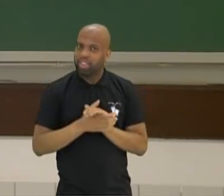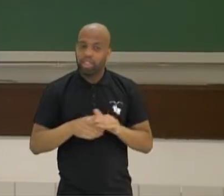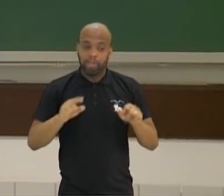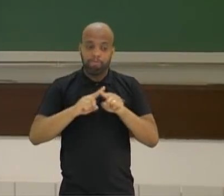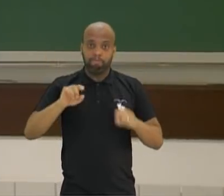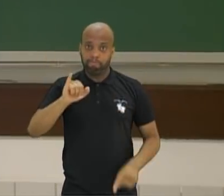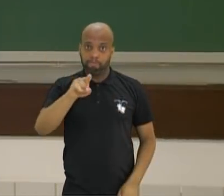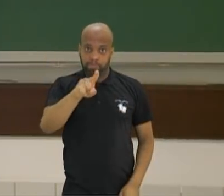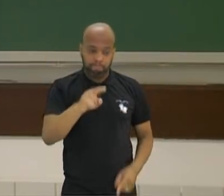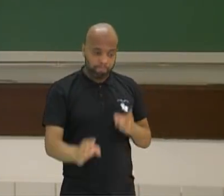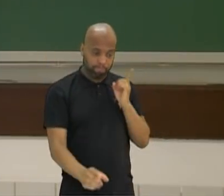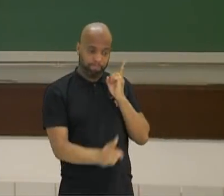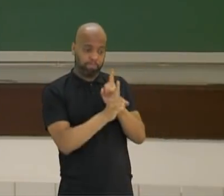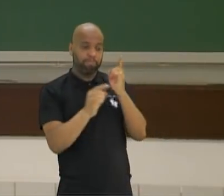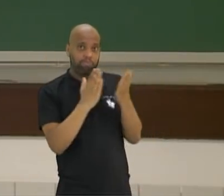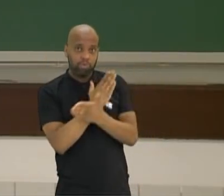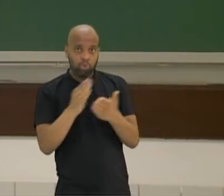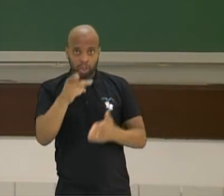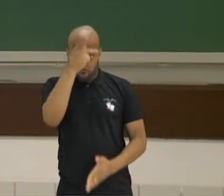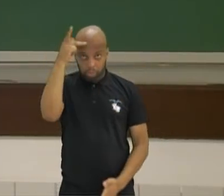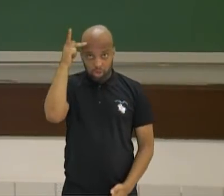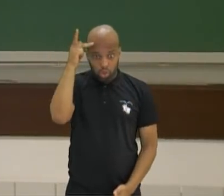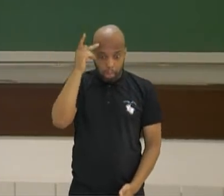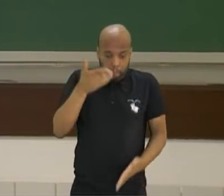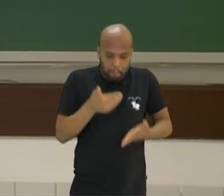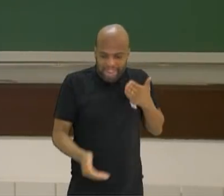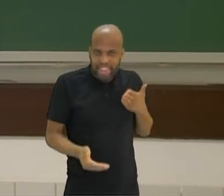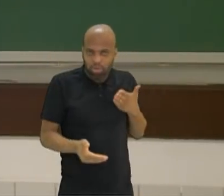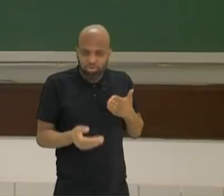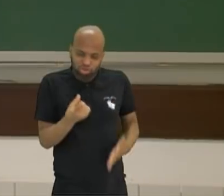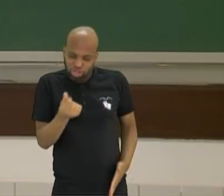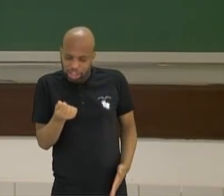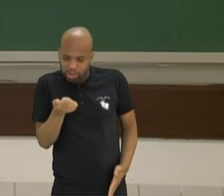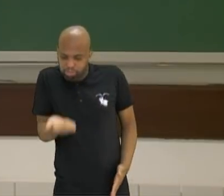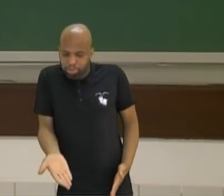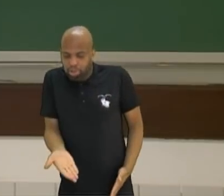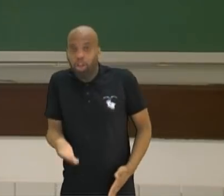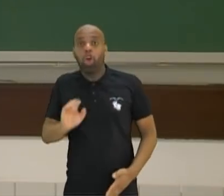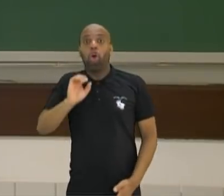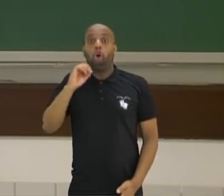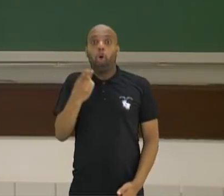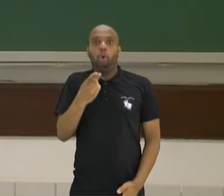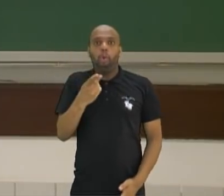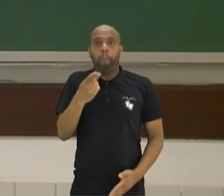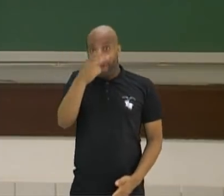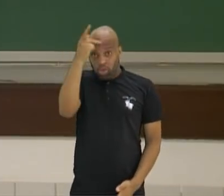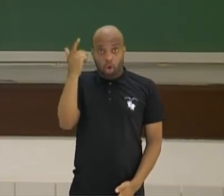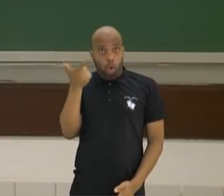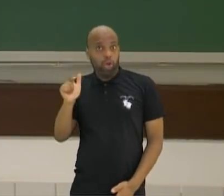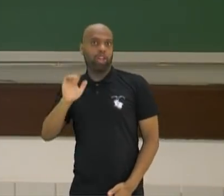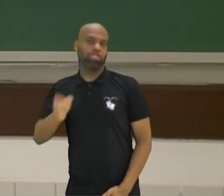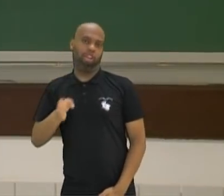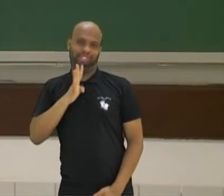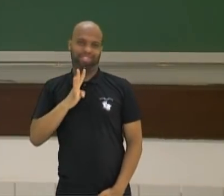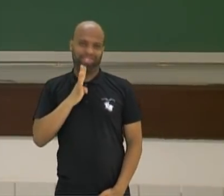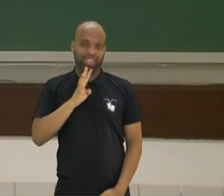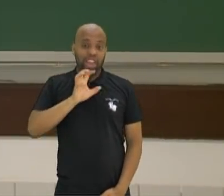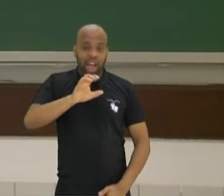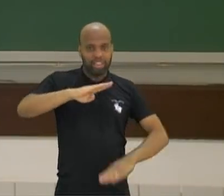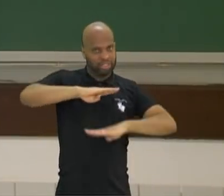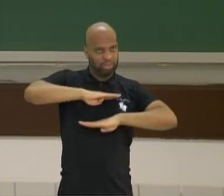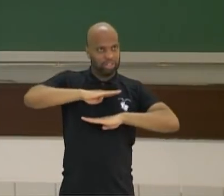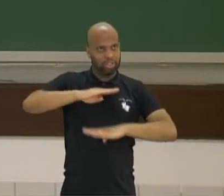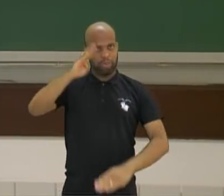alguém perdeu ou você achou algo que alguém já conhecia. Não é essa a situação do Brasil? Então vamos